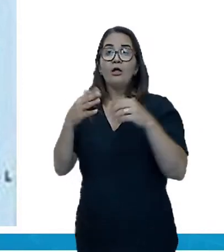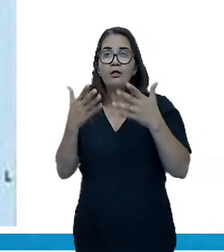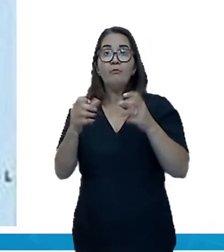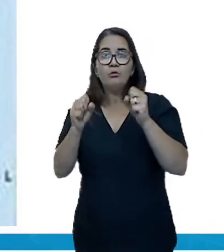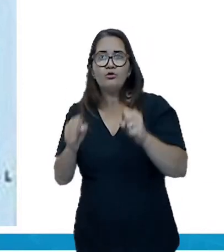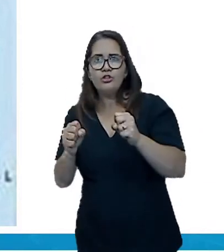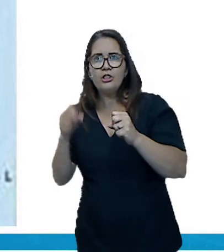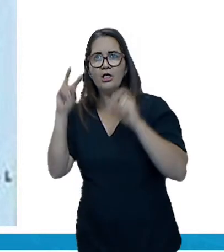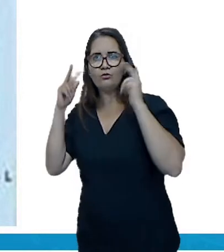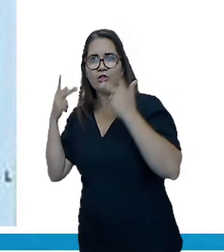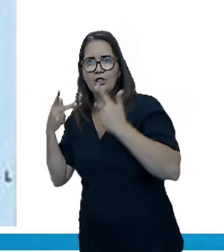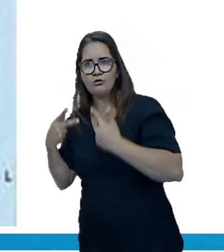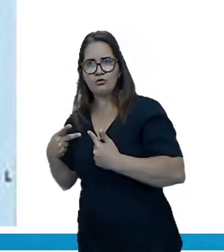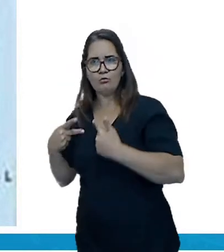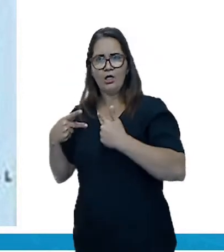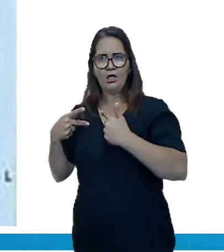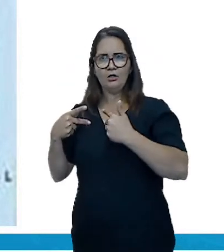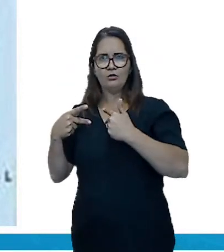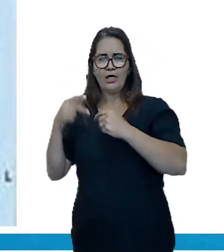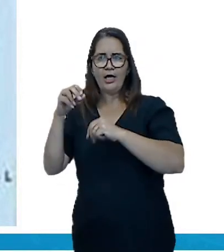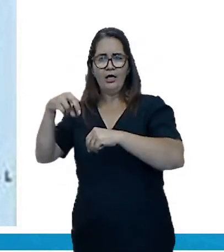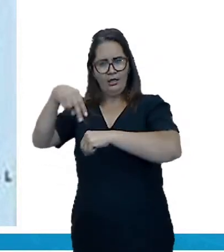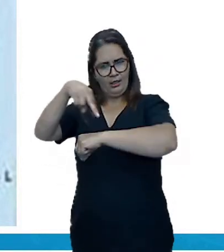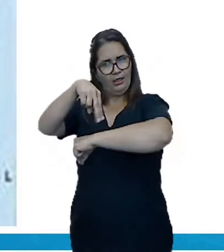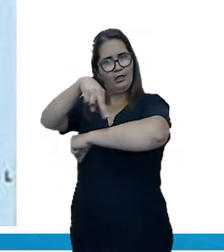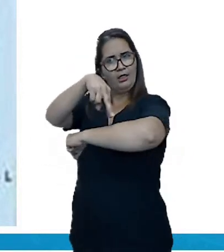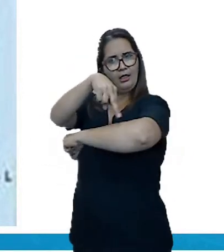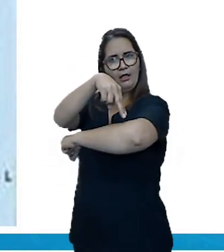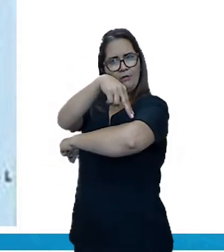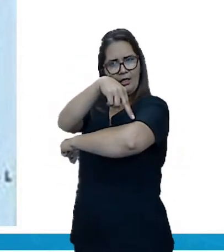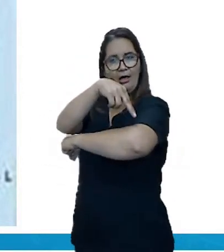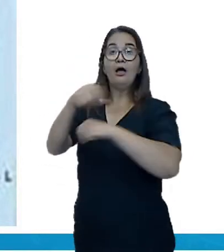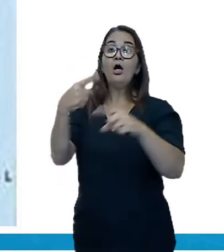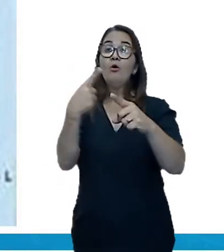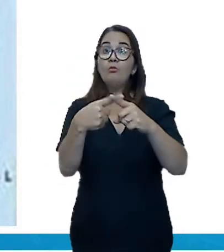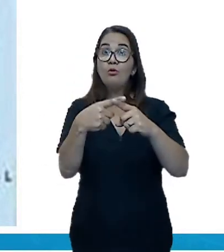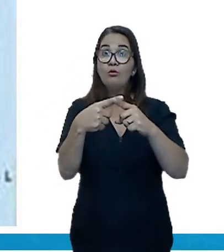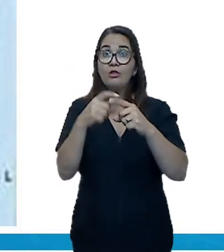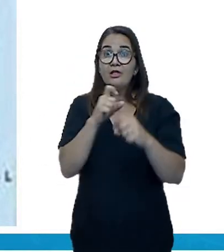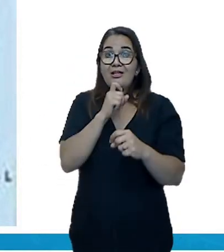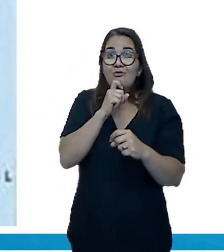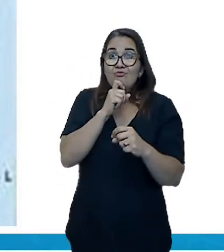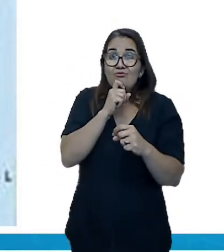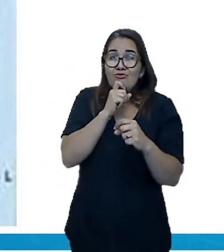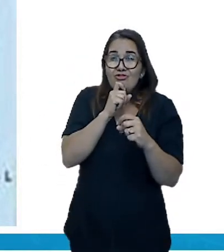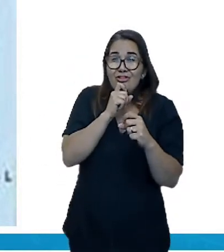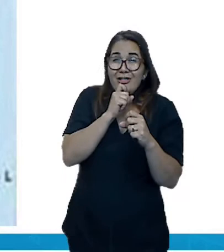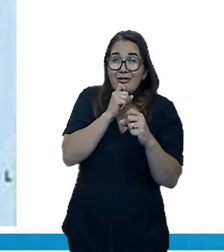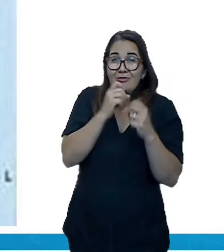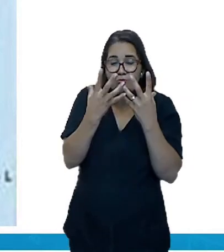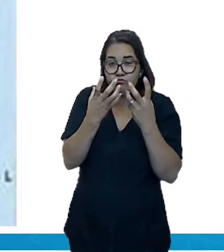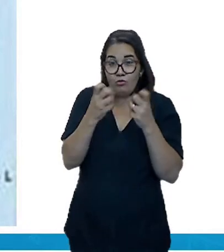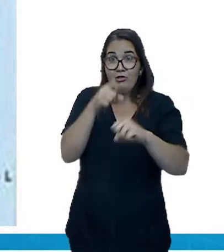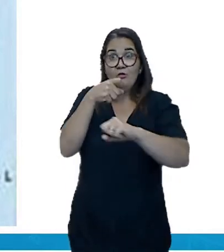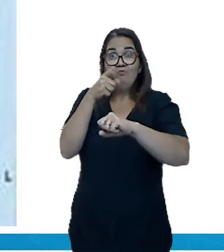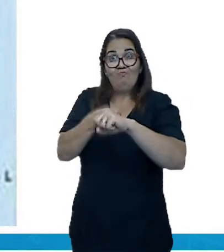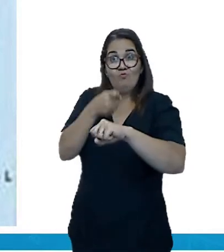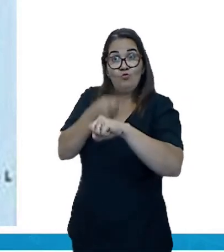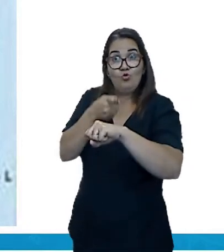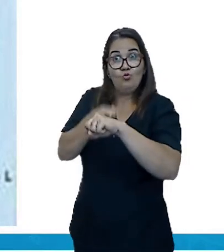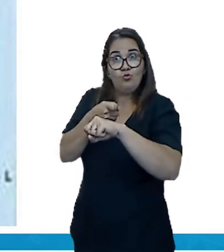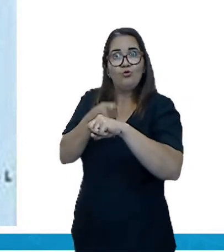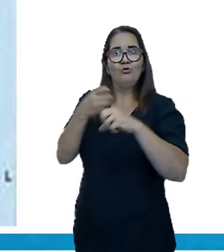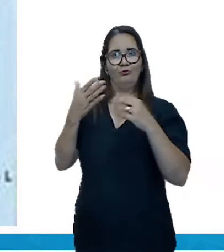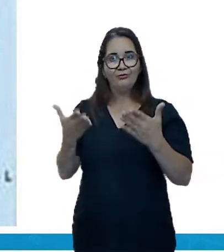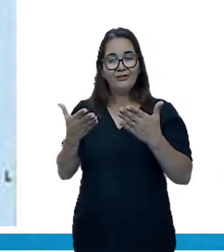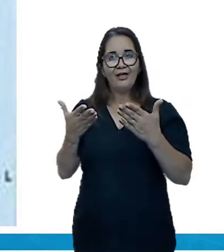continente americano. A maioria dos povos ameríndios se originou desses povos, ou seja,